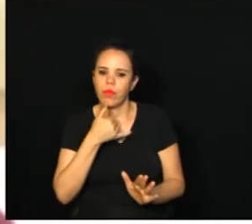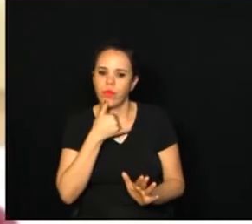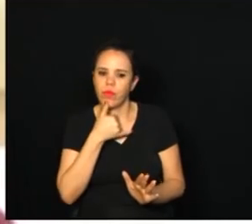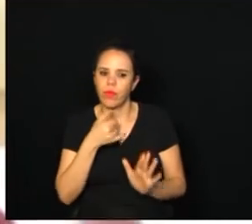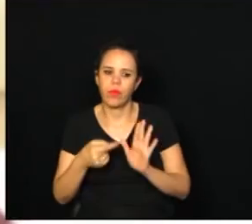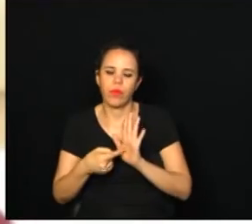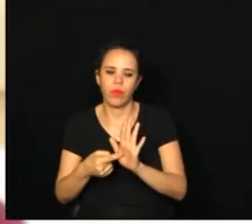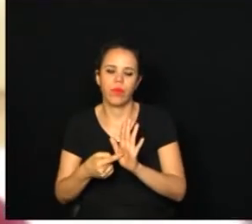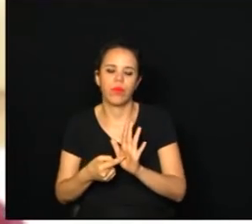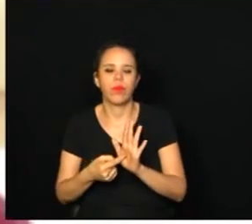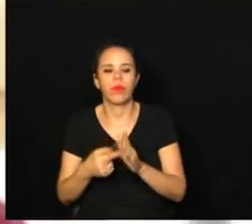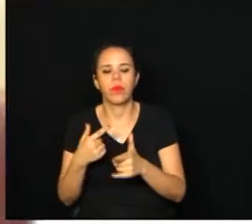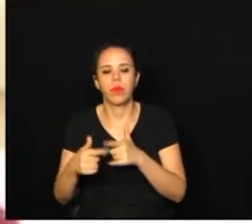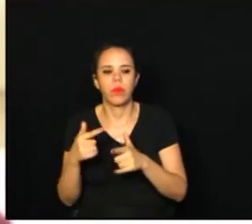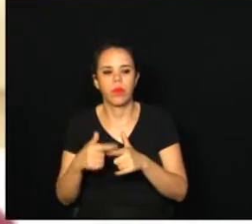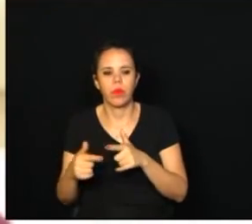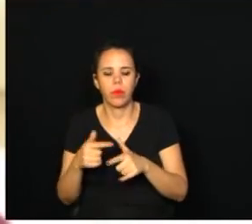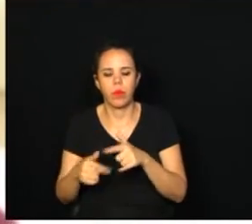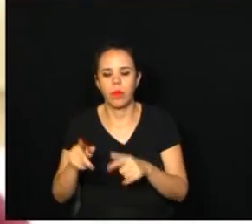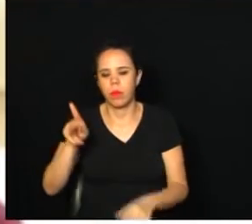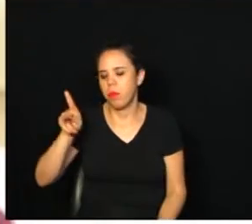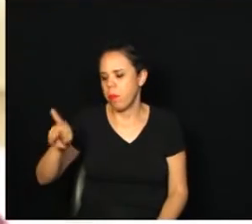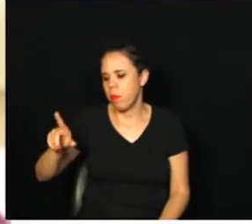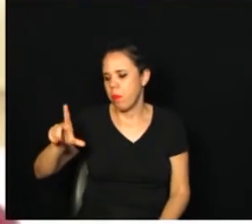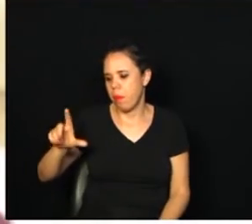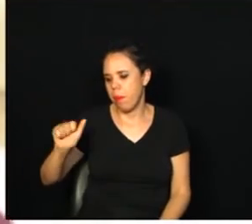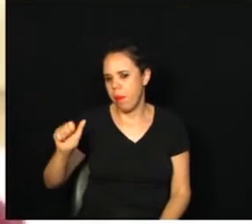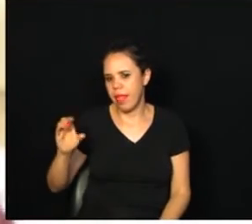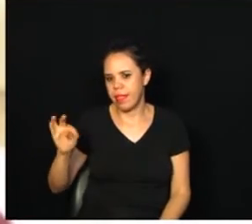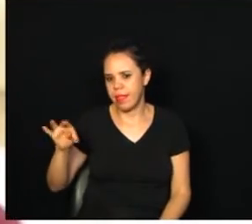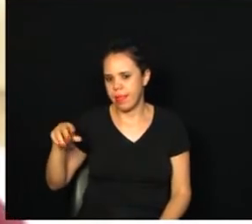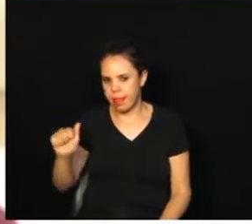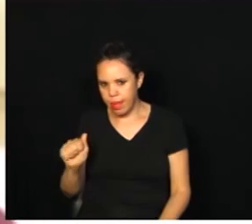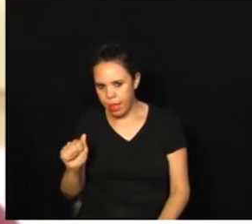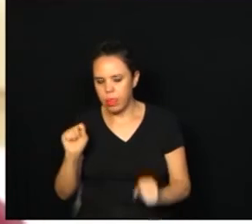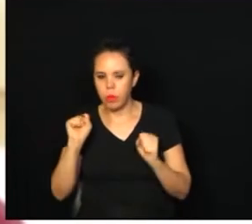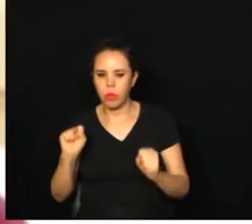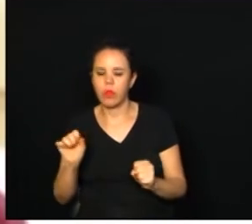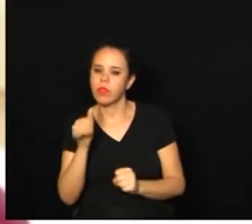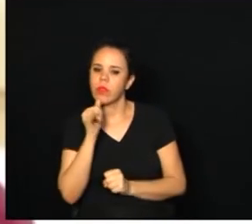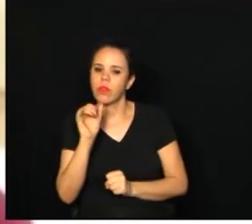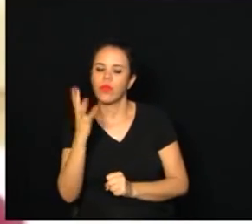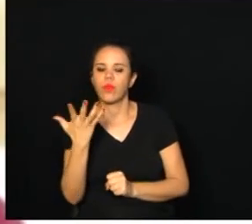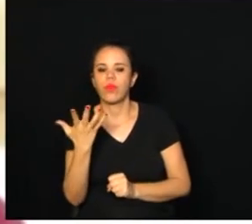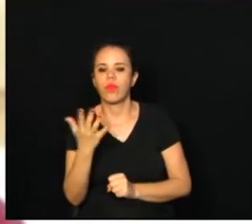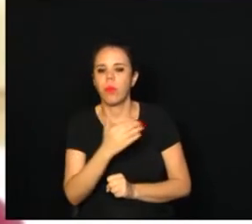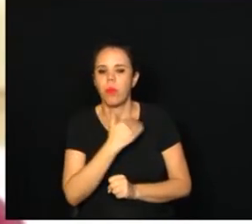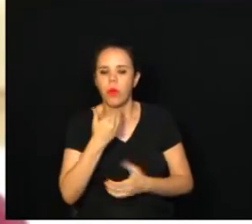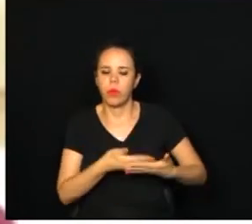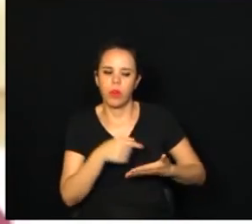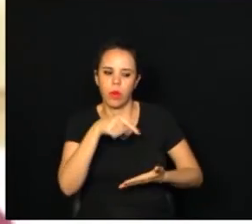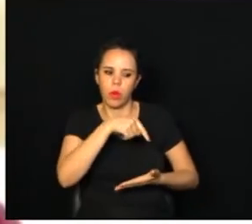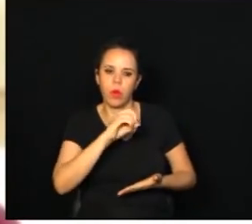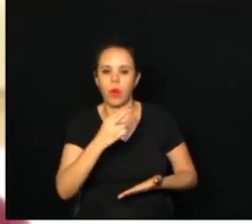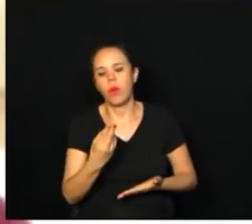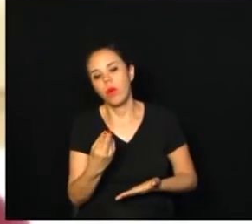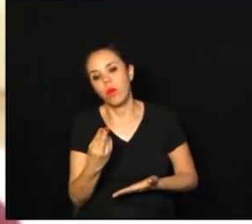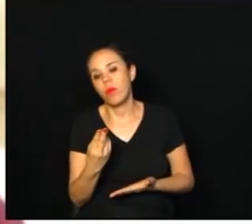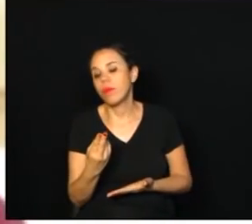depois passa por um tratamento de manutenção, que pode ser reduzida a dose, mas lembrar sempre, se você tiver